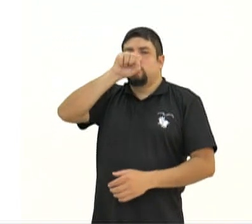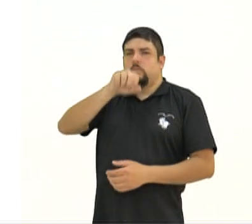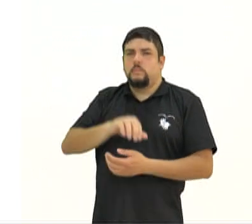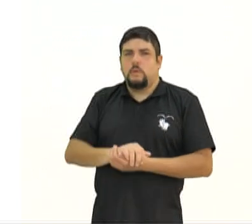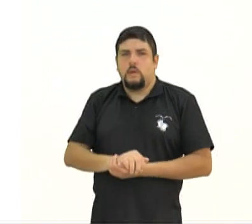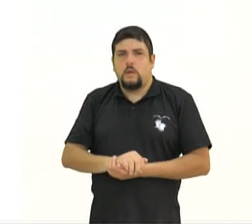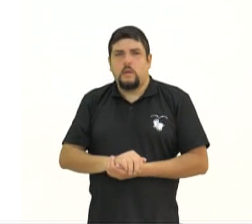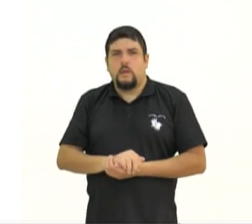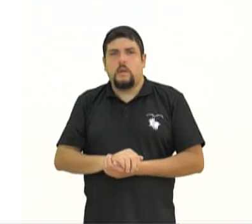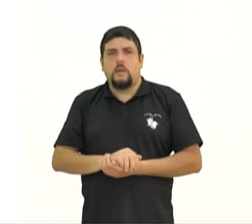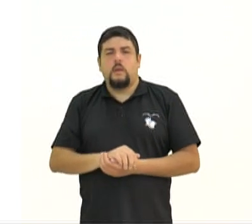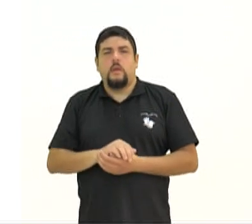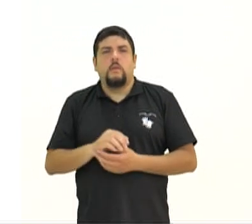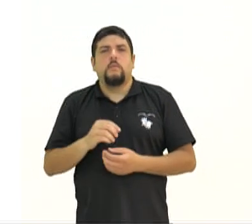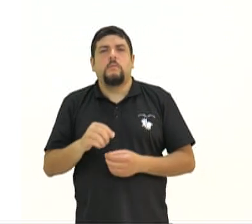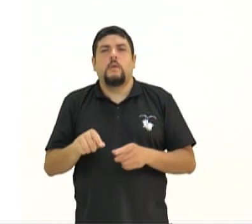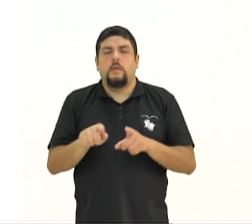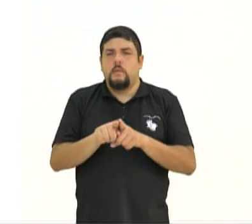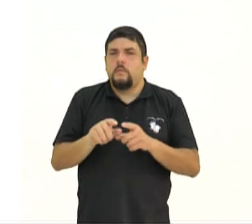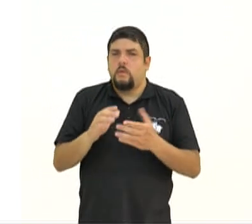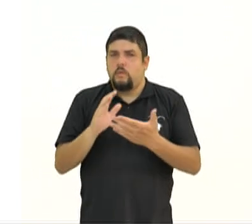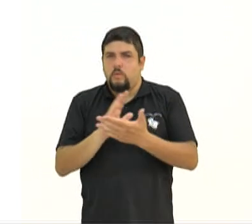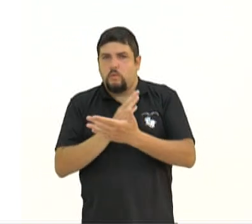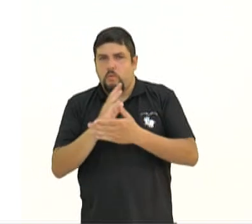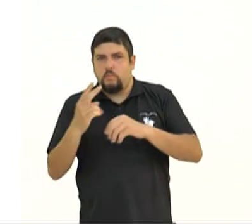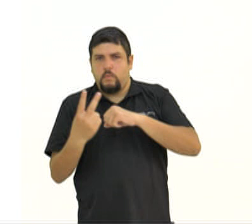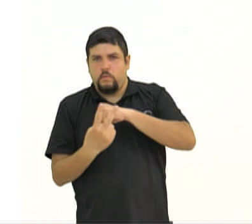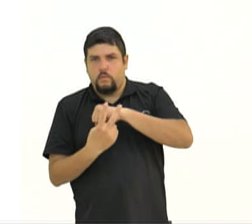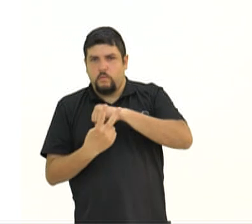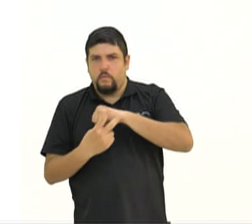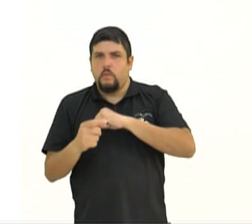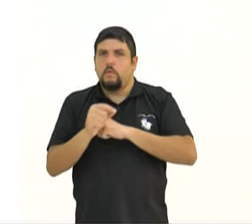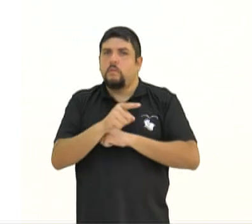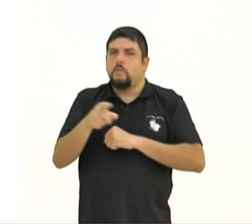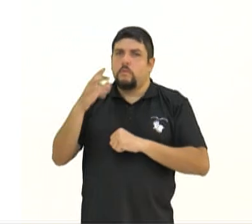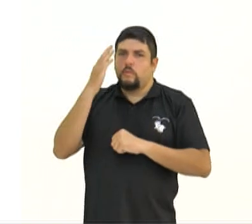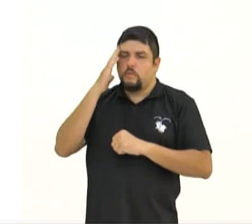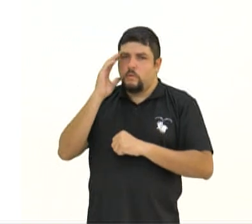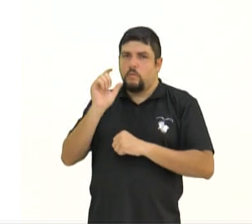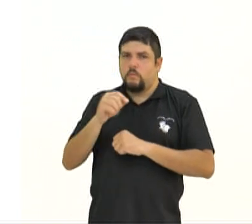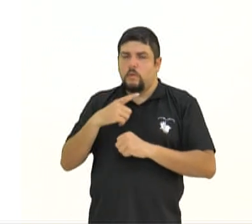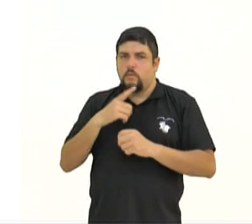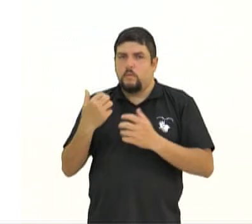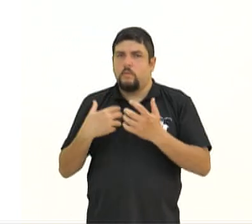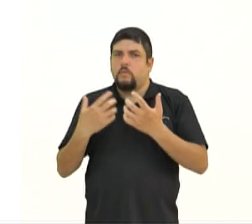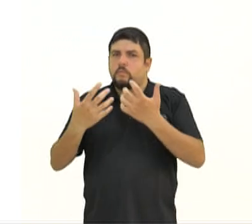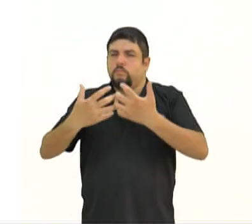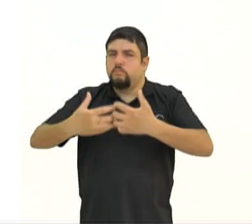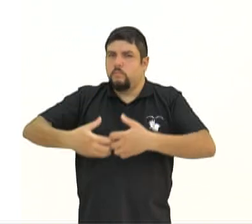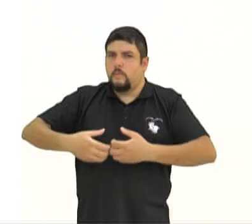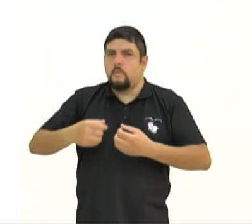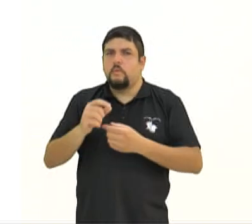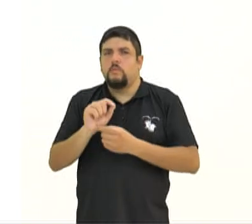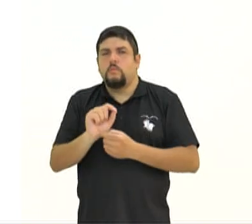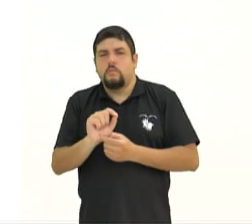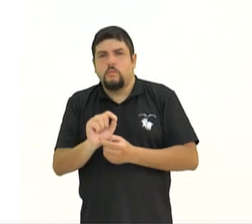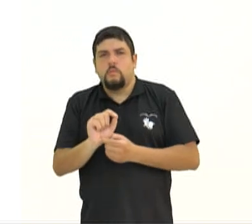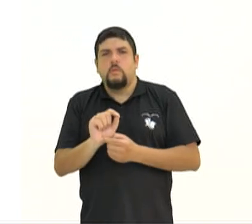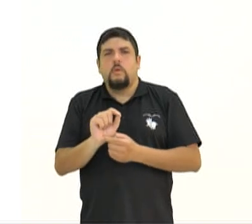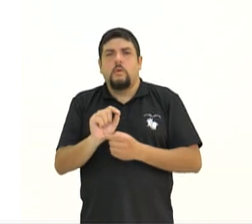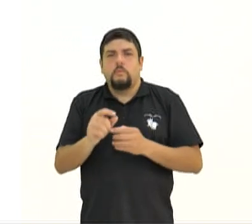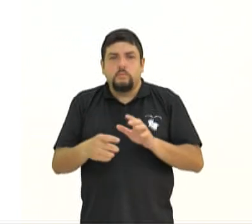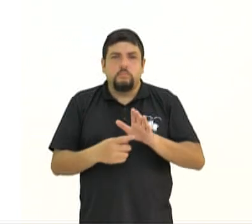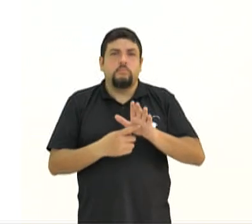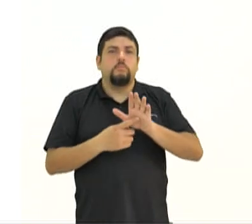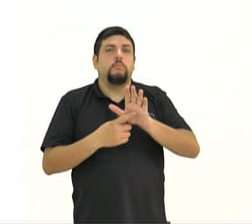estira, esticar, alguns verbos, né? Que como vocês sabem, tem essa função, os verbos, indicar essas